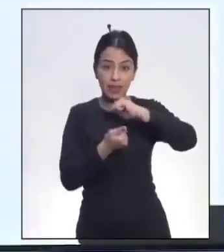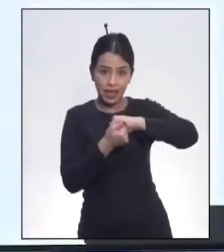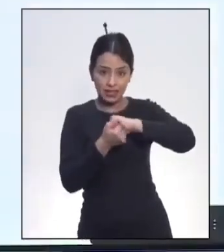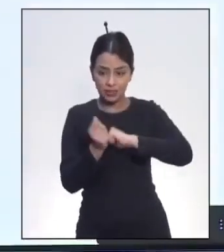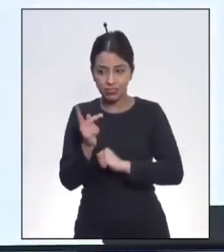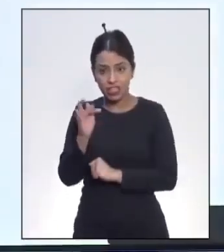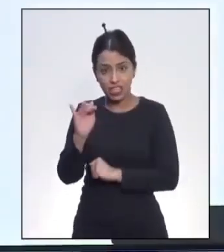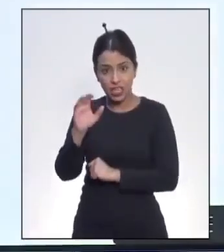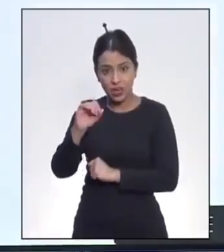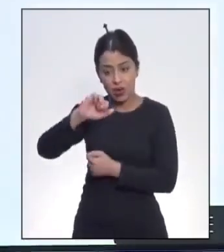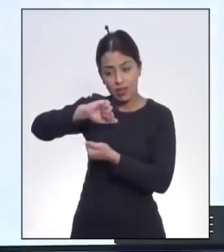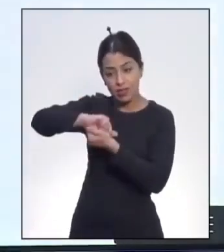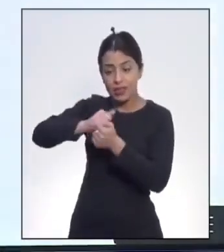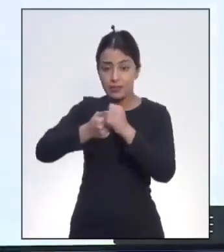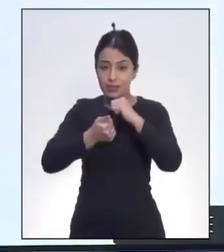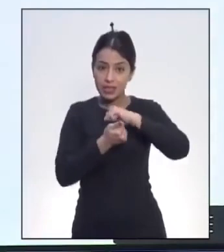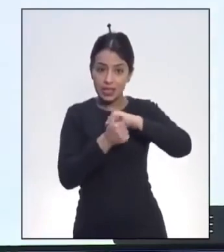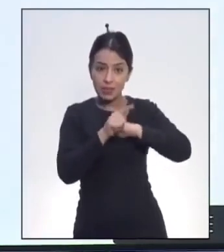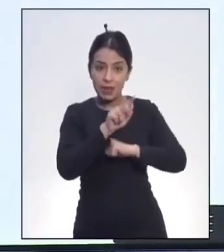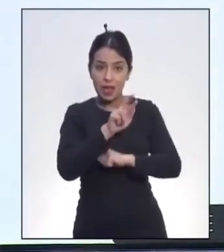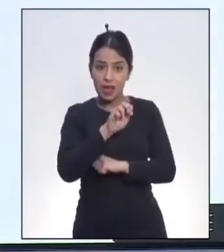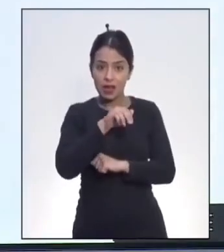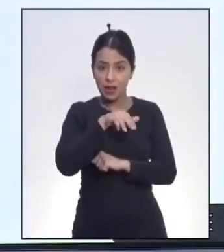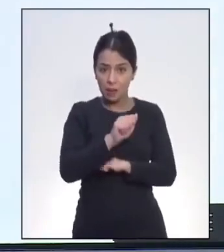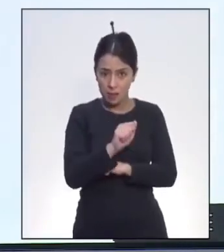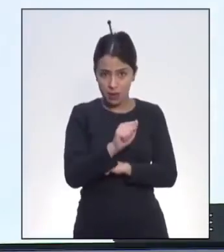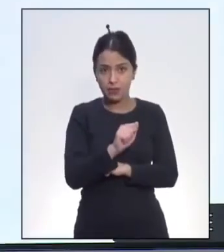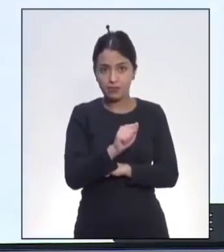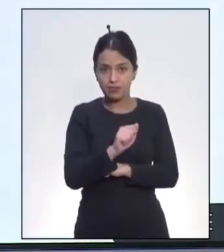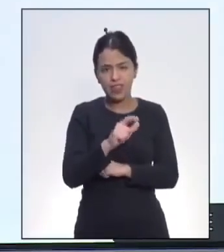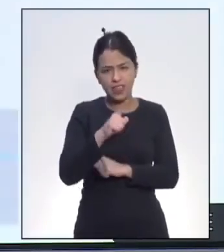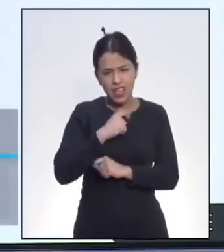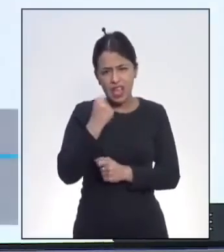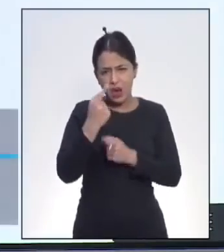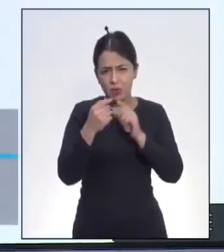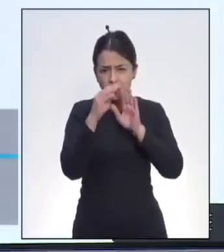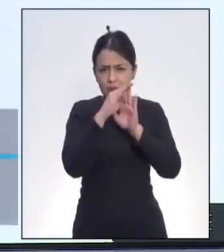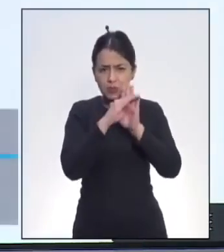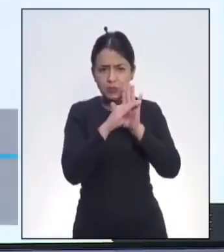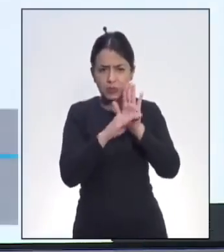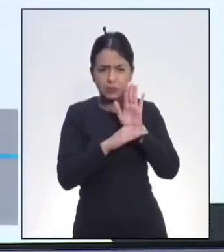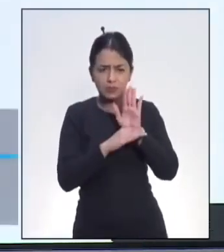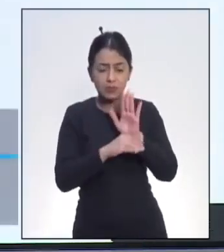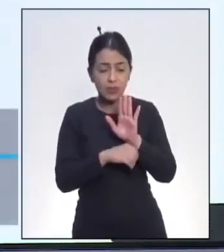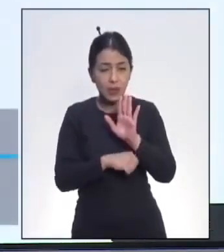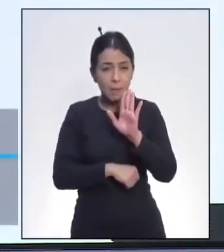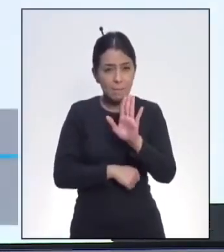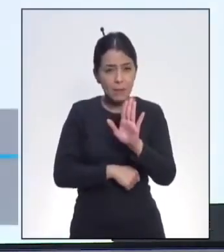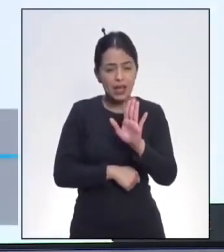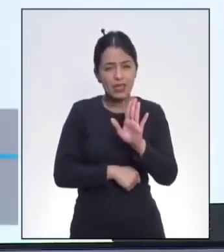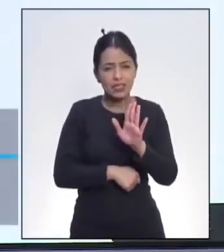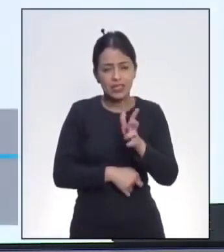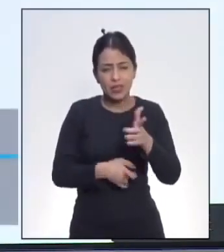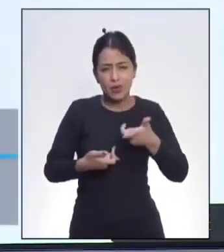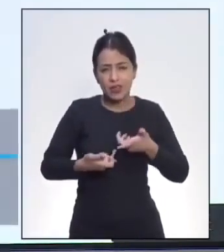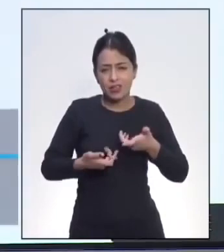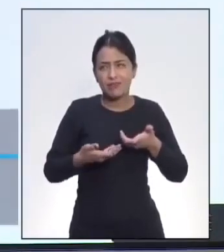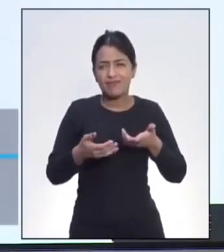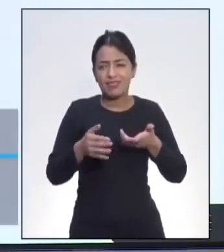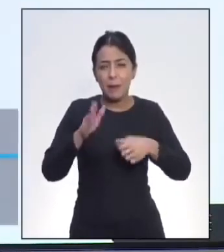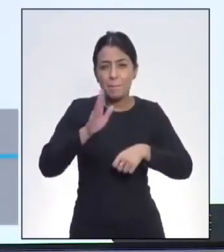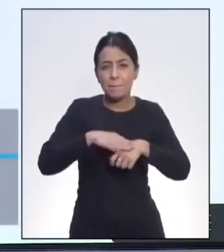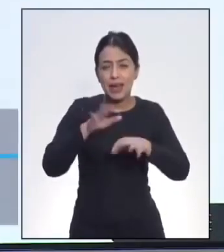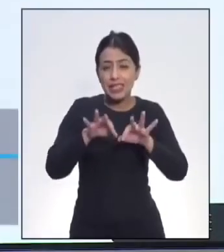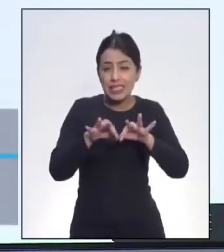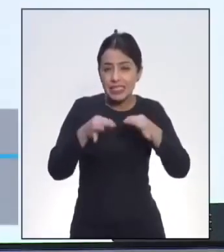formas de se fazer isso, né? Algumas regras matemáticas, mas a gente vai fazer de uma forma bastante simples e peculiar, né,